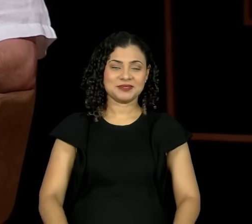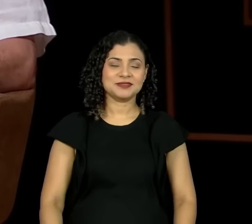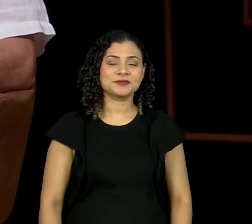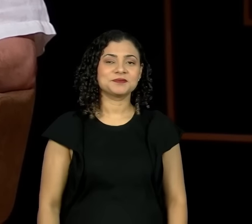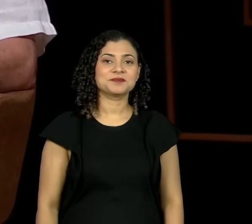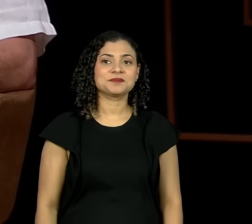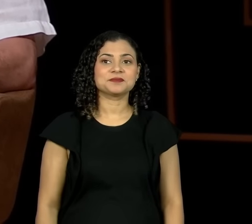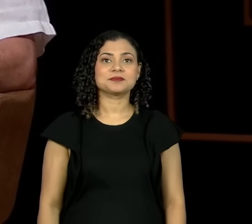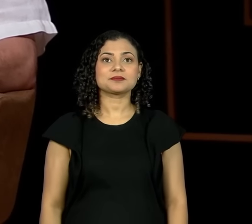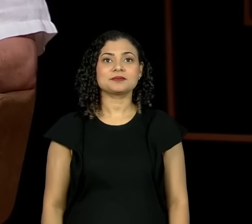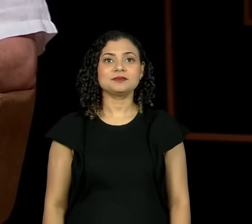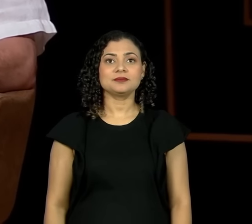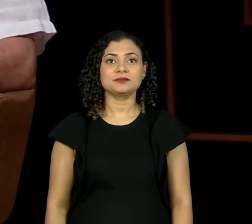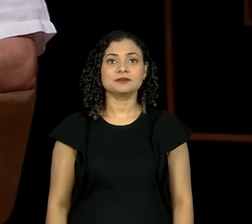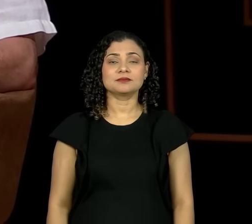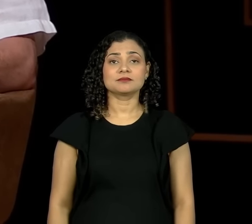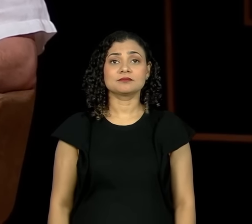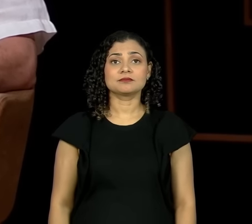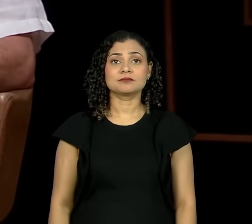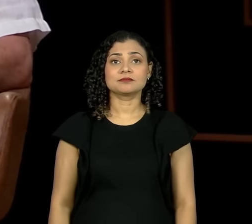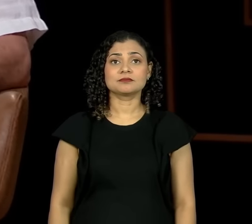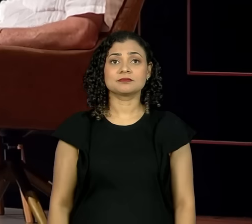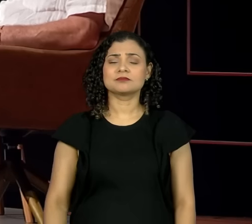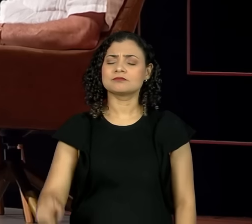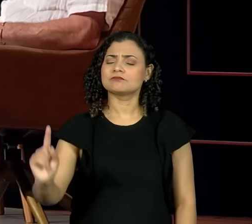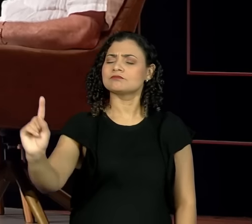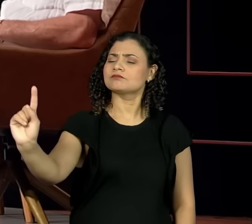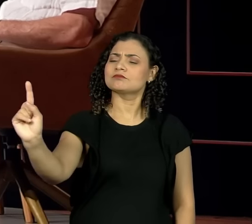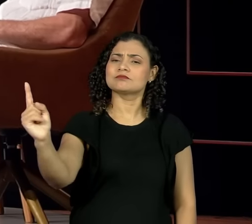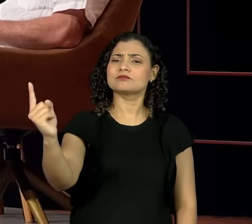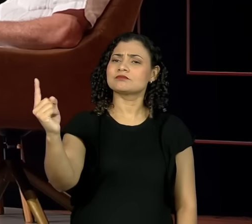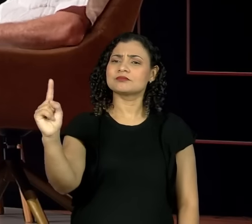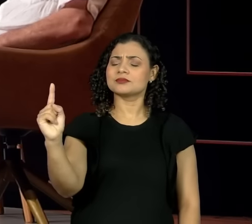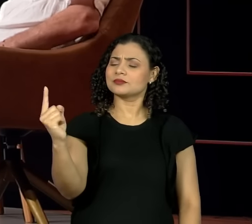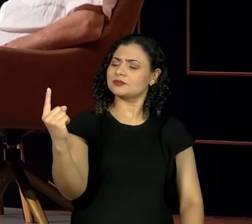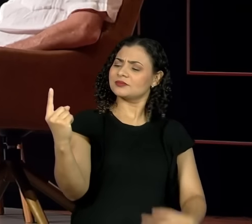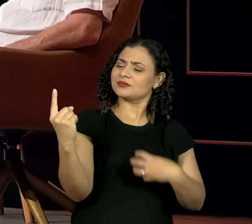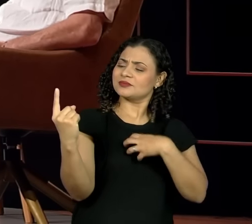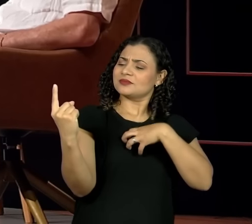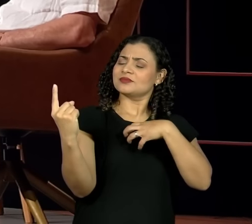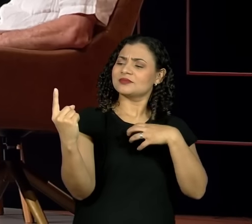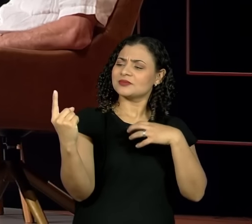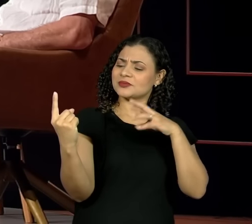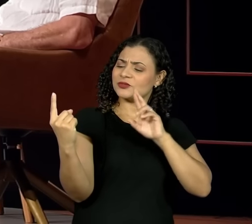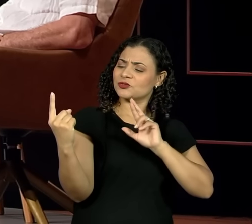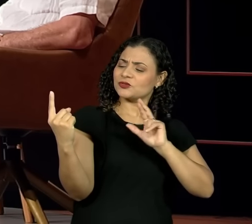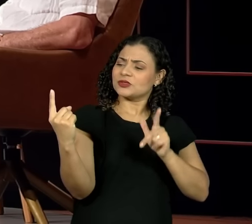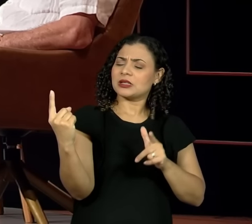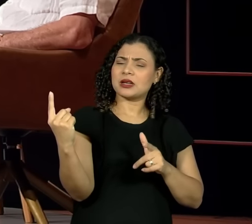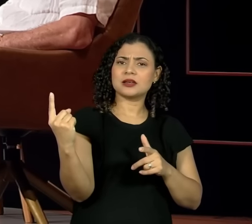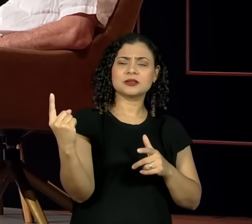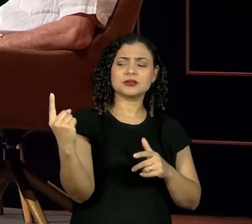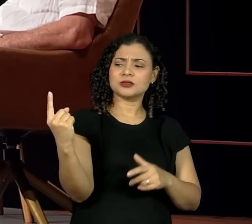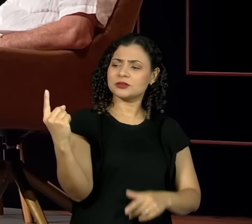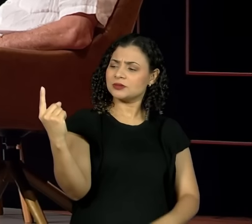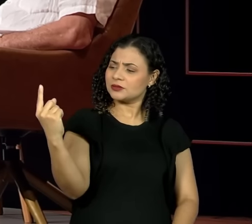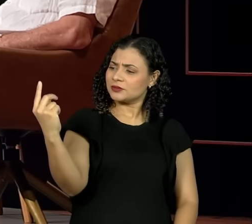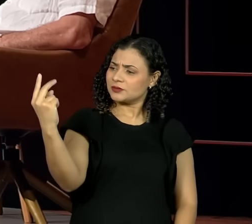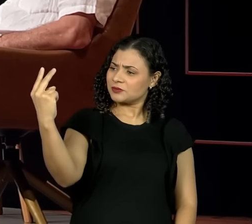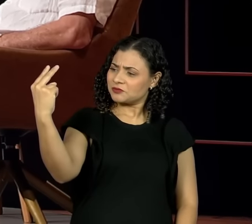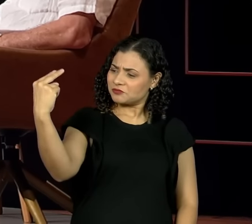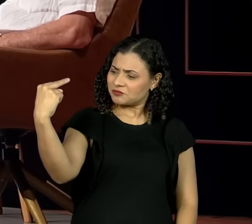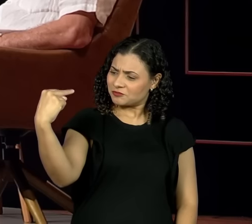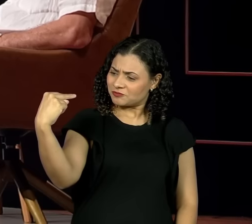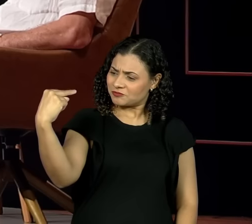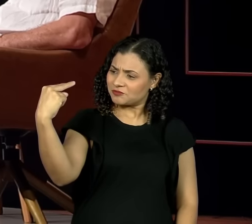sua um dia ele chegou tão diferente do seu jeito de sempre chegar olhou-a de um